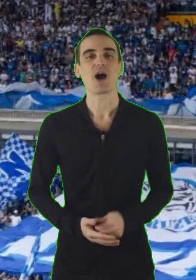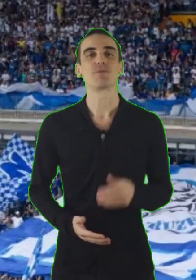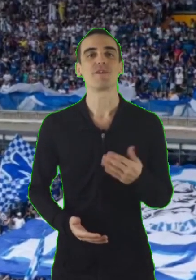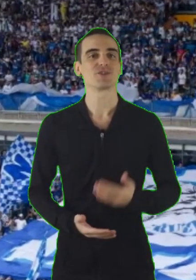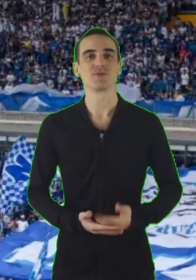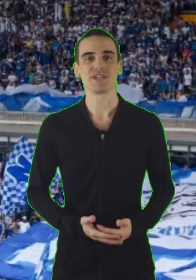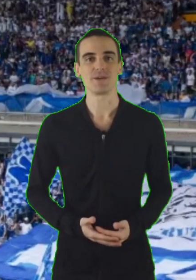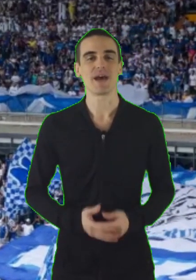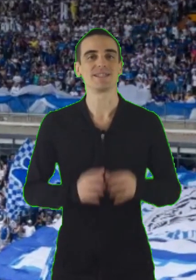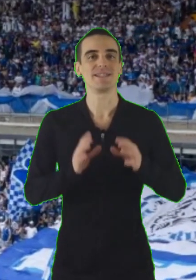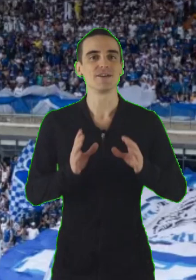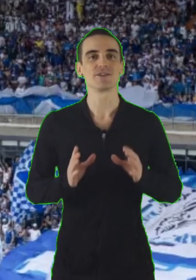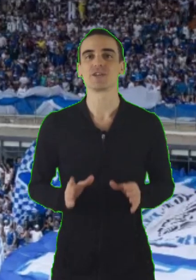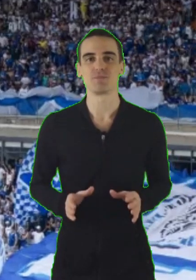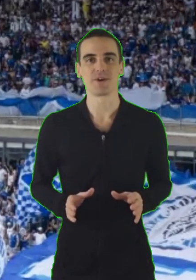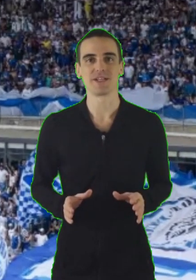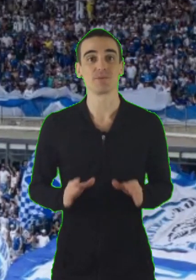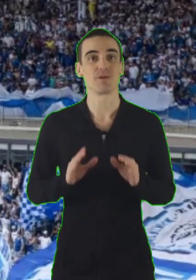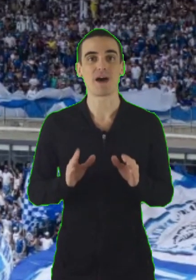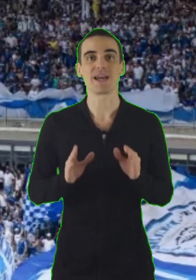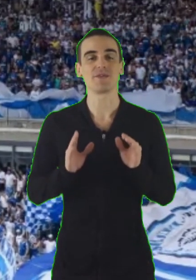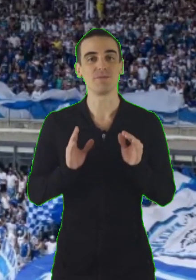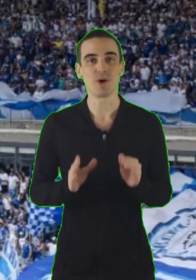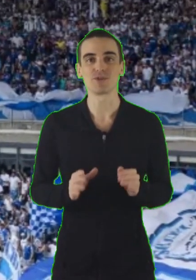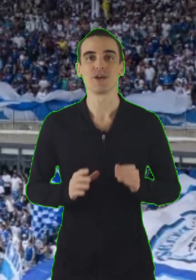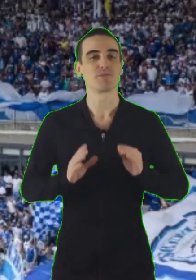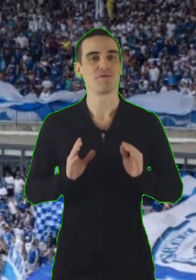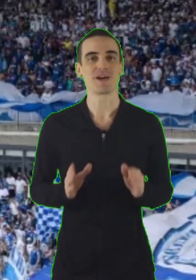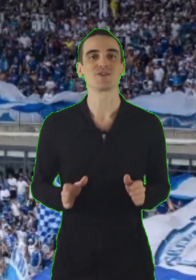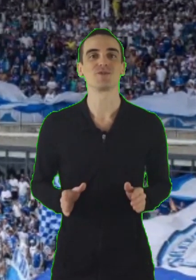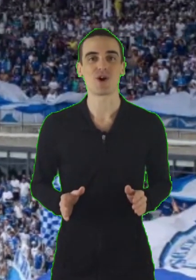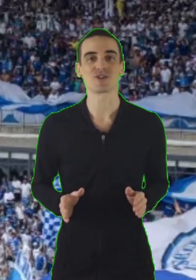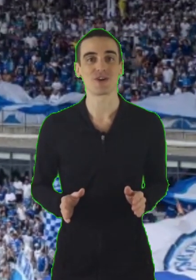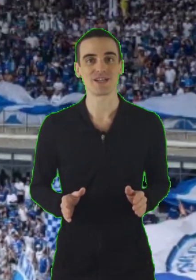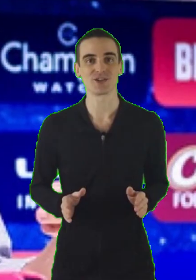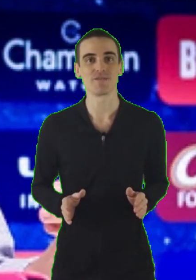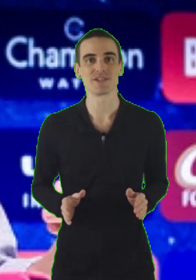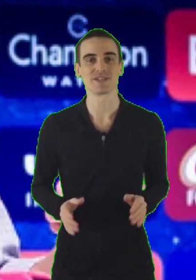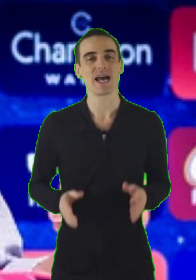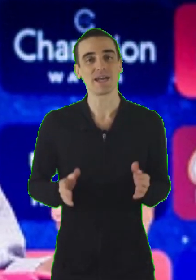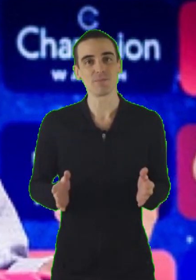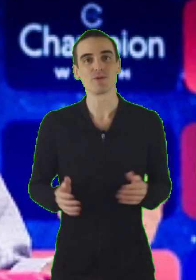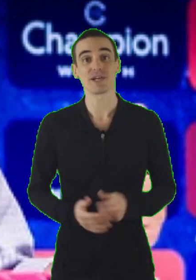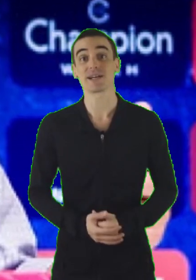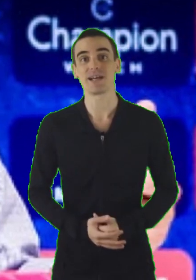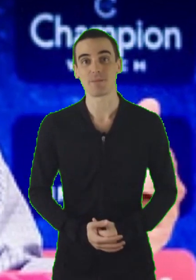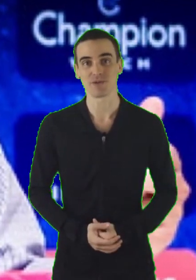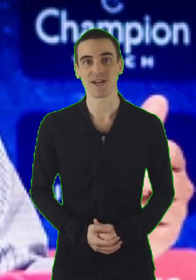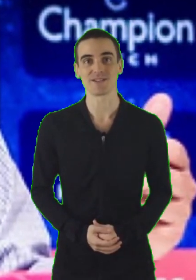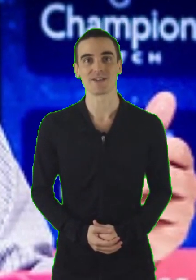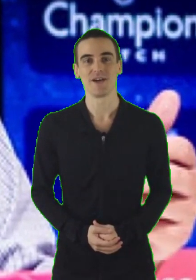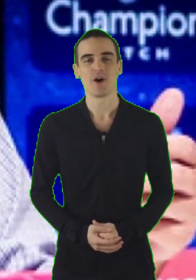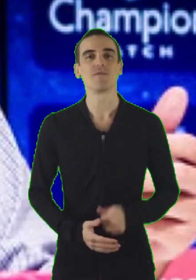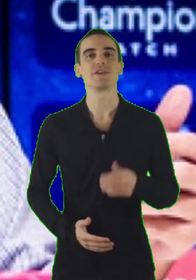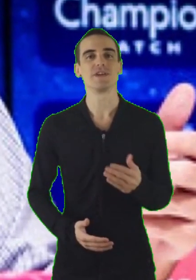Se inscreva no canal agora para ficar por dentro das últimas atualizações sobre o clube mais amado do país. A raposa monitora o mercado por